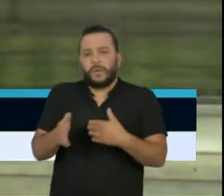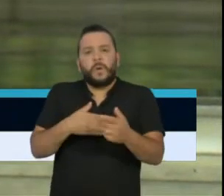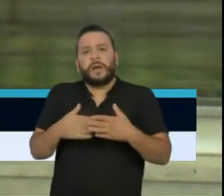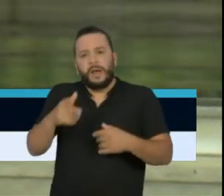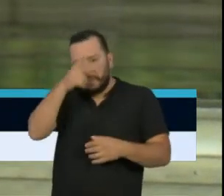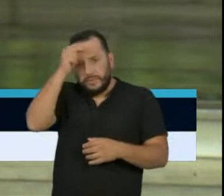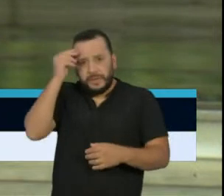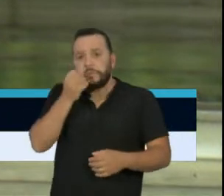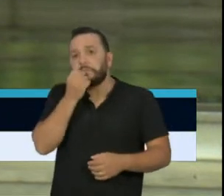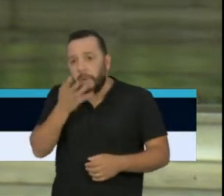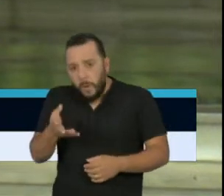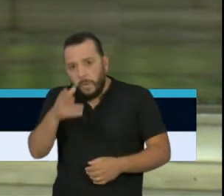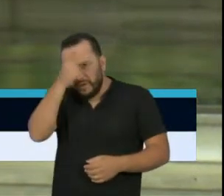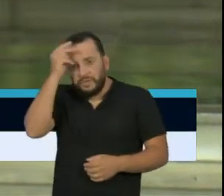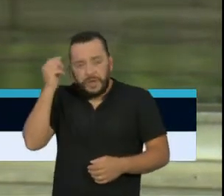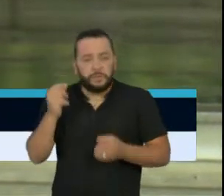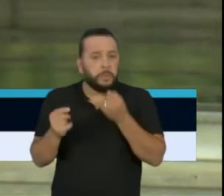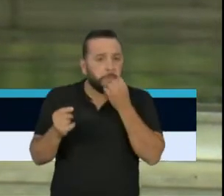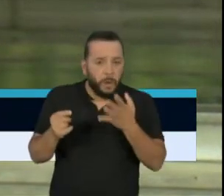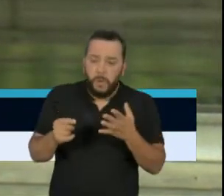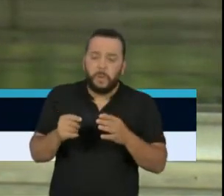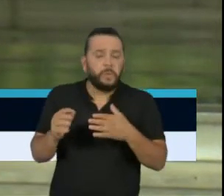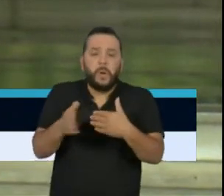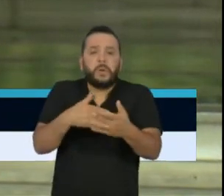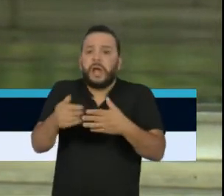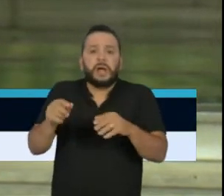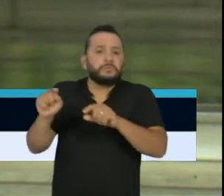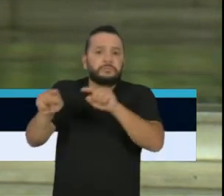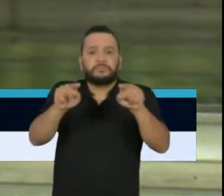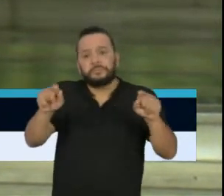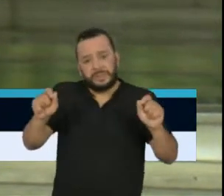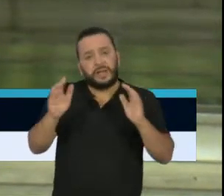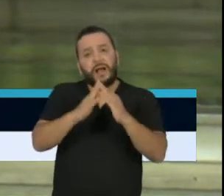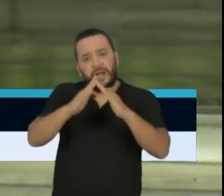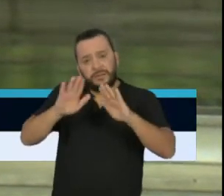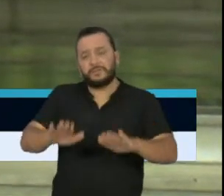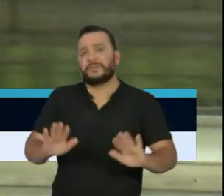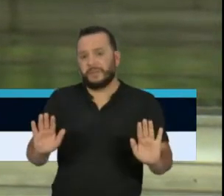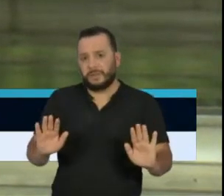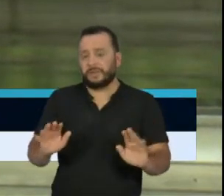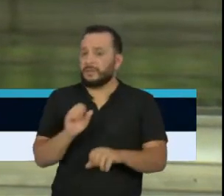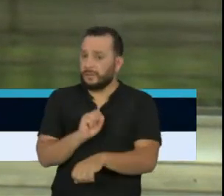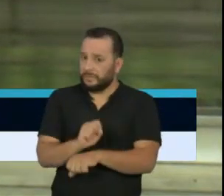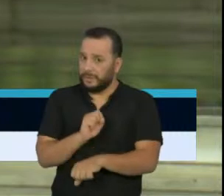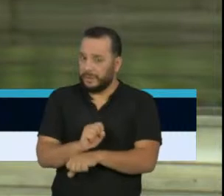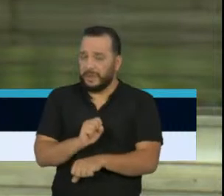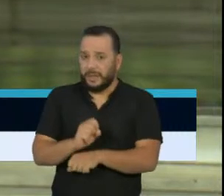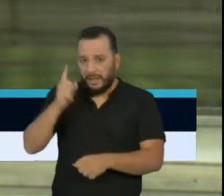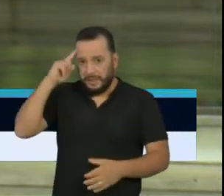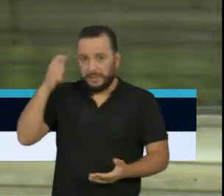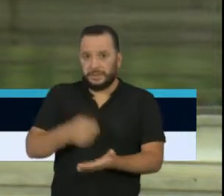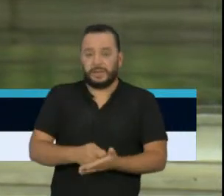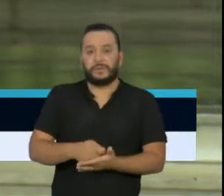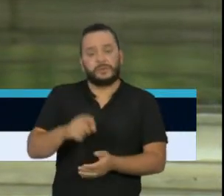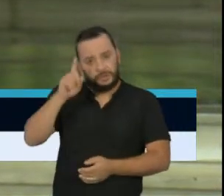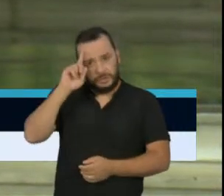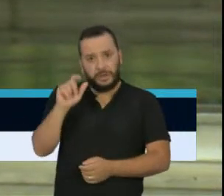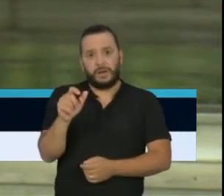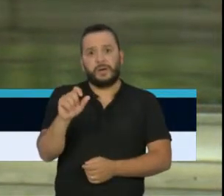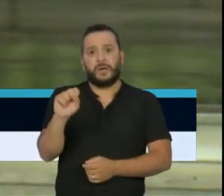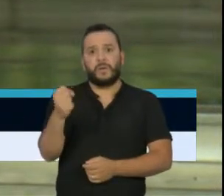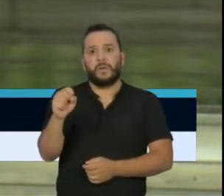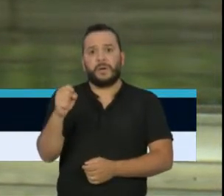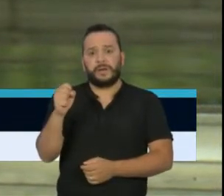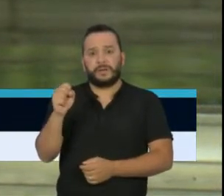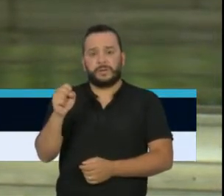prefeitos, boas prefeitas e prefeituras bem avaliadas. Não é hora. Vamos aguardar até o dia 8 de maio, que é a